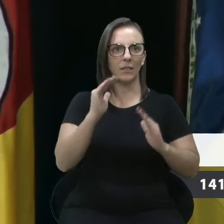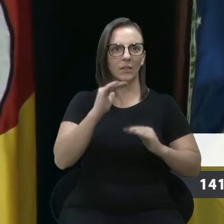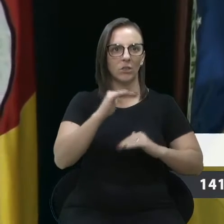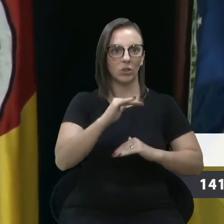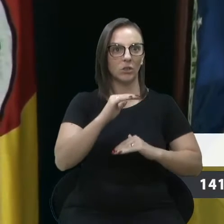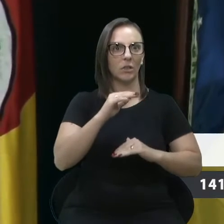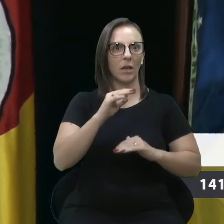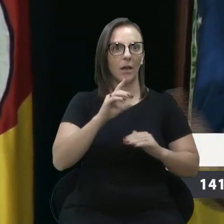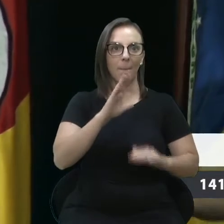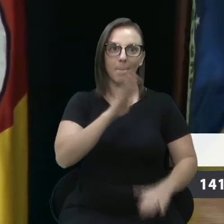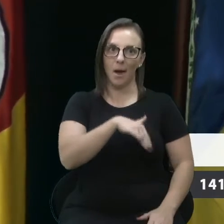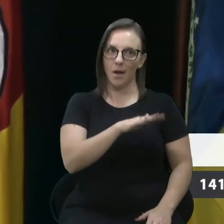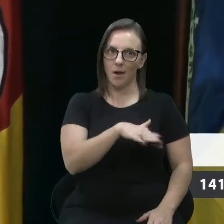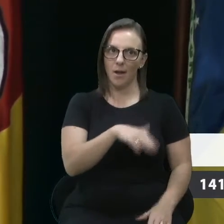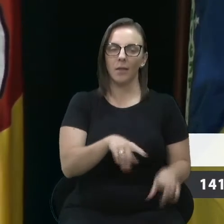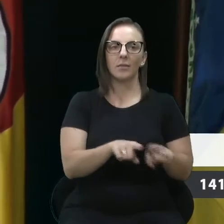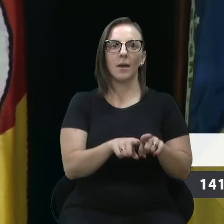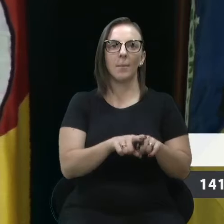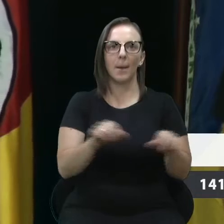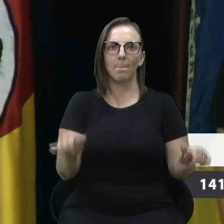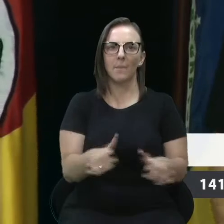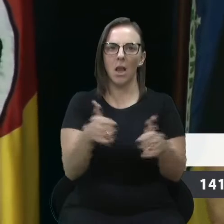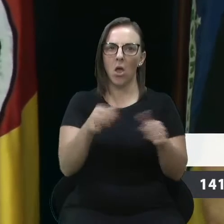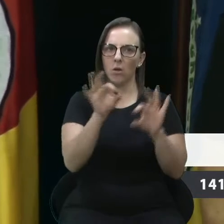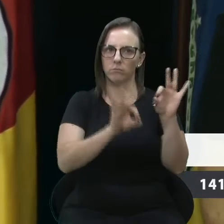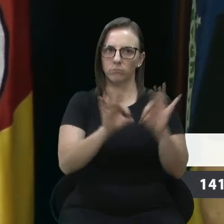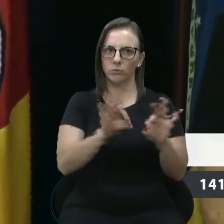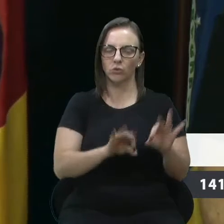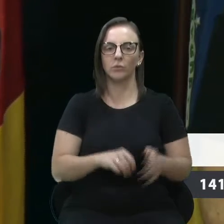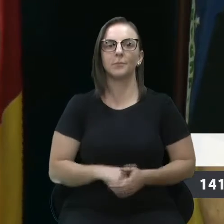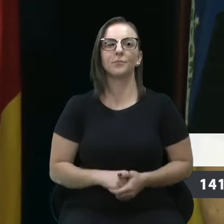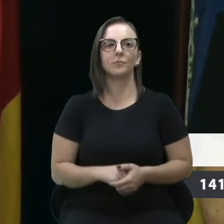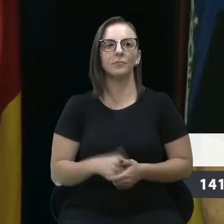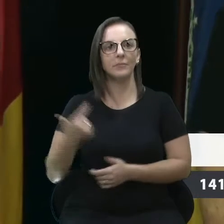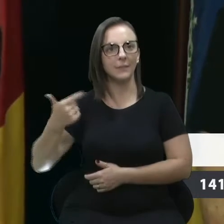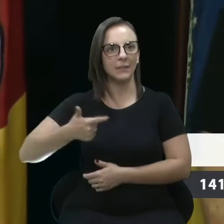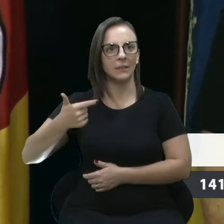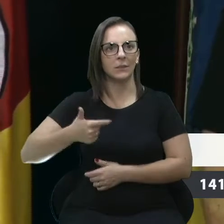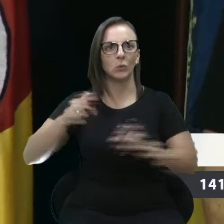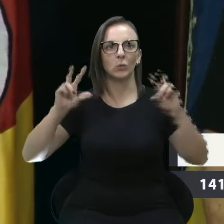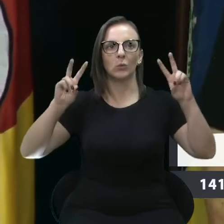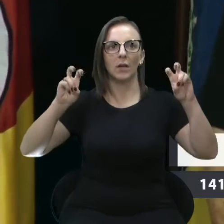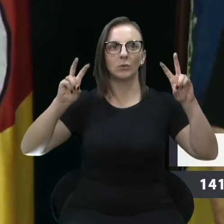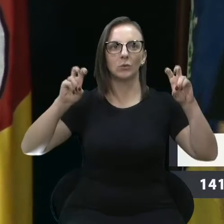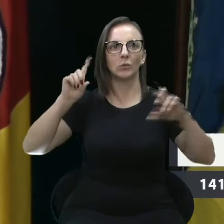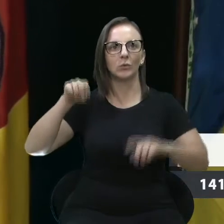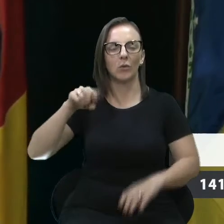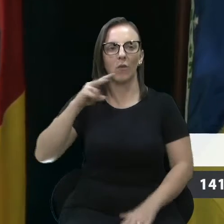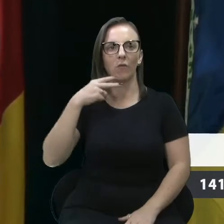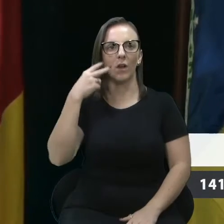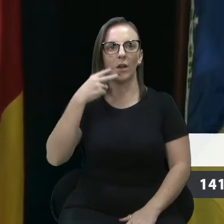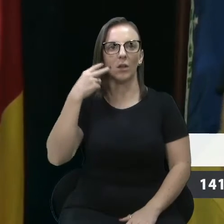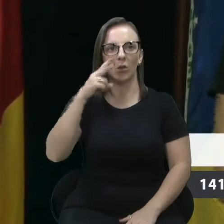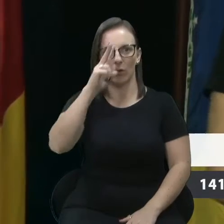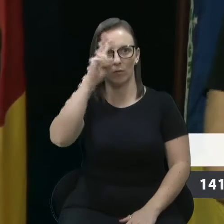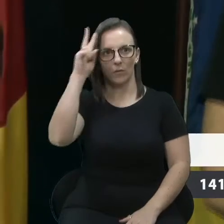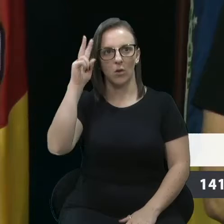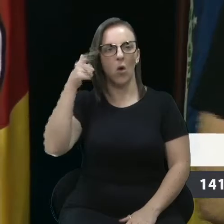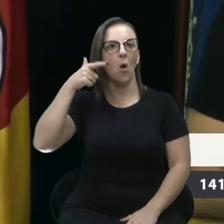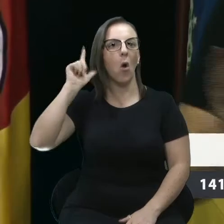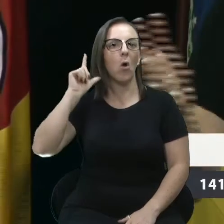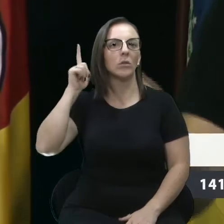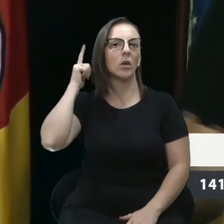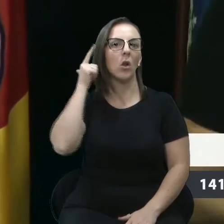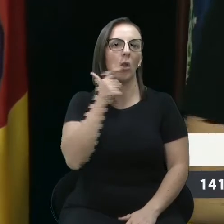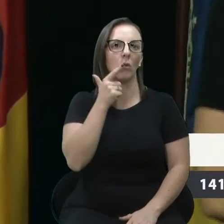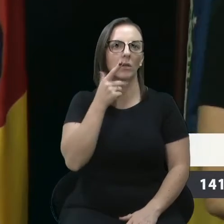e que sejam mais bem projetadas. O segundo assunto é um assunto, vereador Ues, que ontem o vereador Lucas trouxe aqui até